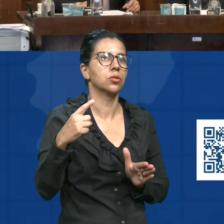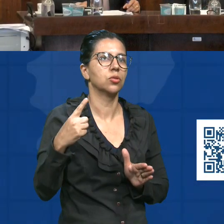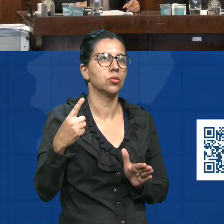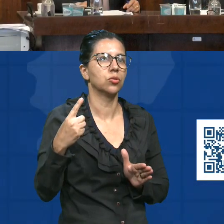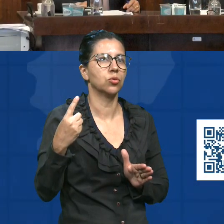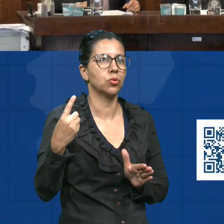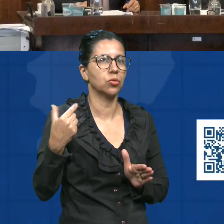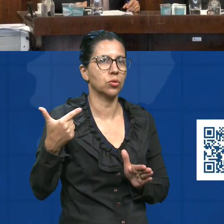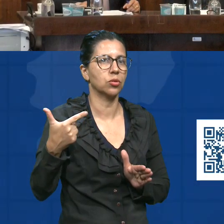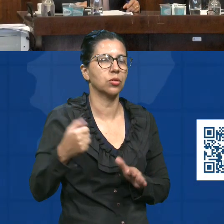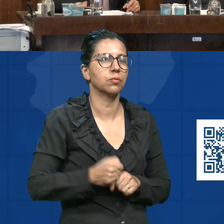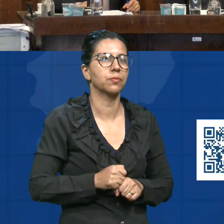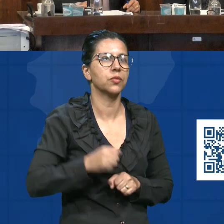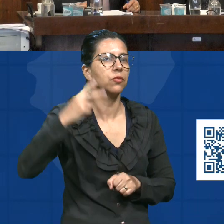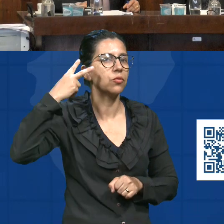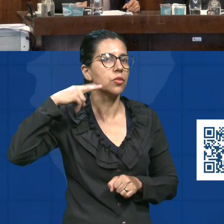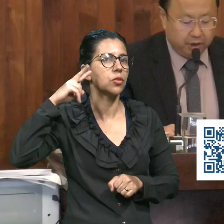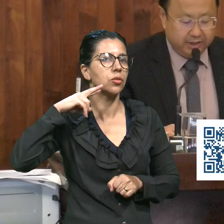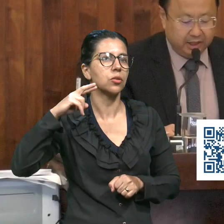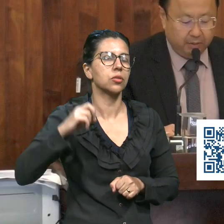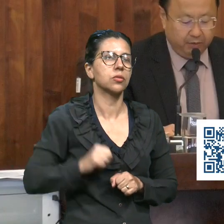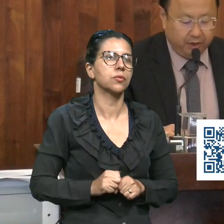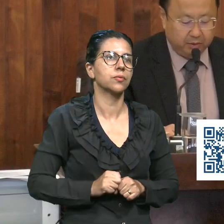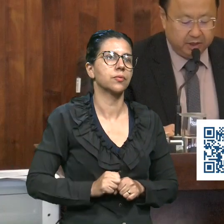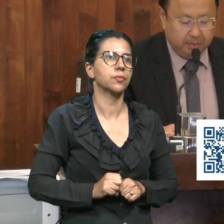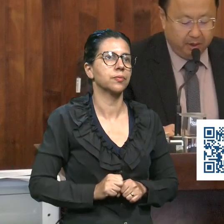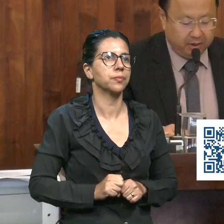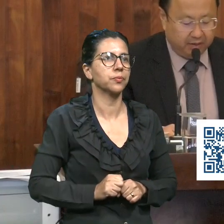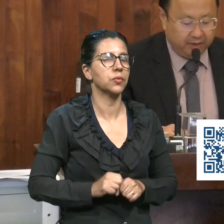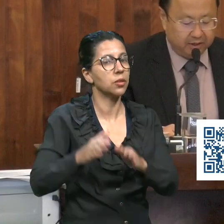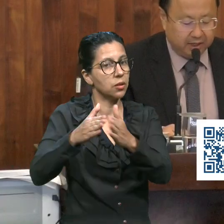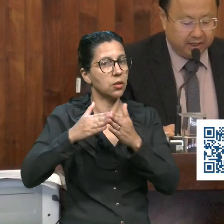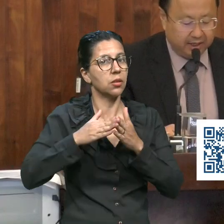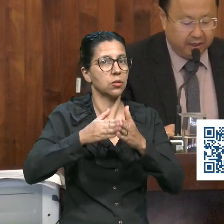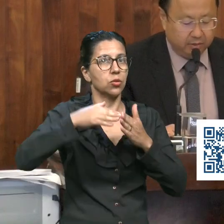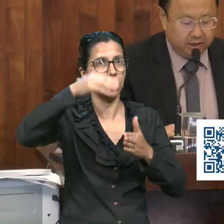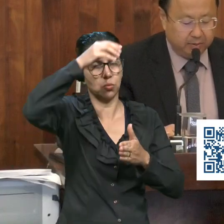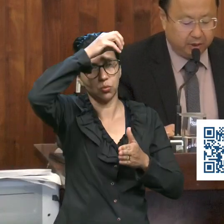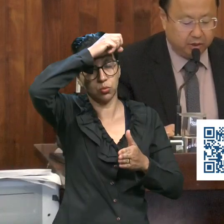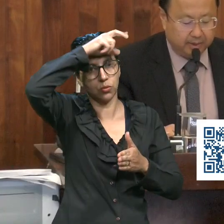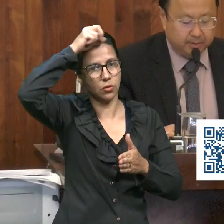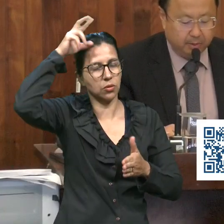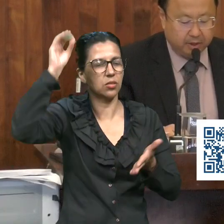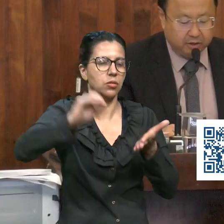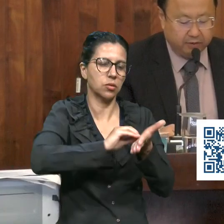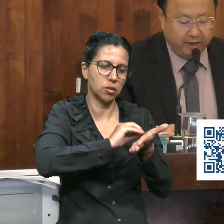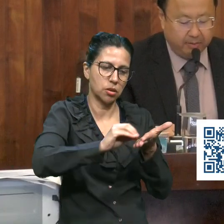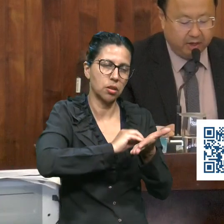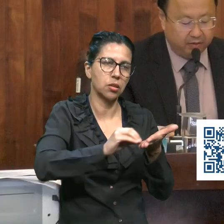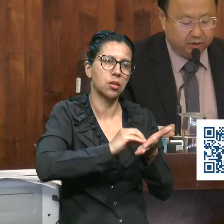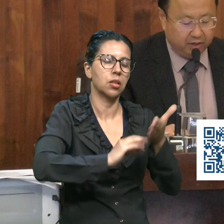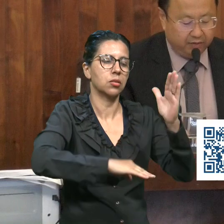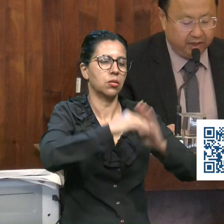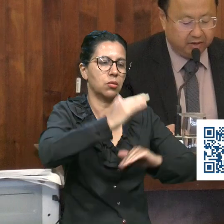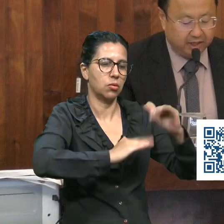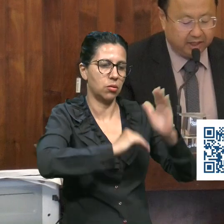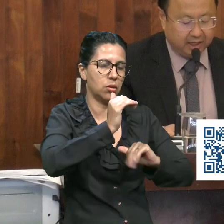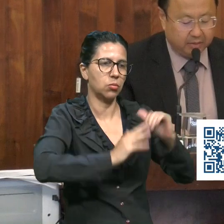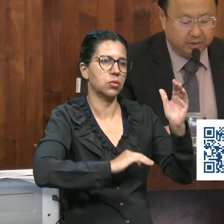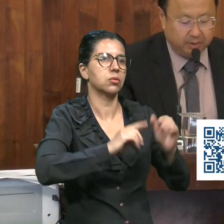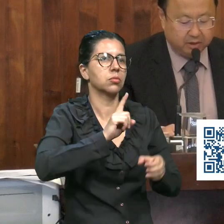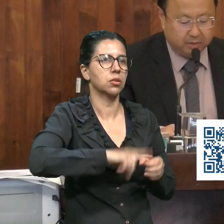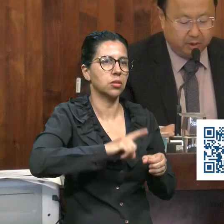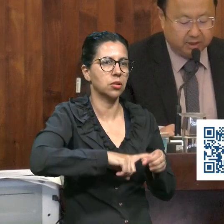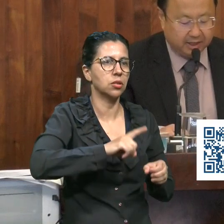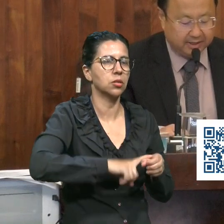1802-12-2023, vereador Evandro Galete. Solicitando ao prefeito municipal, através do secretário municipal de Obras Públicas, senhor Fábio Alves de Oliveira, e do